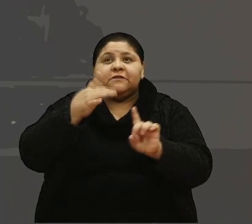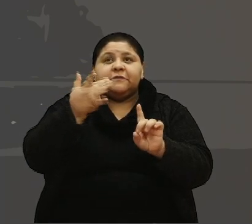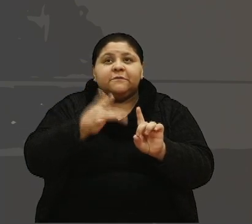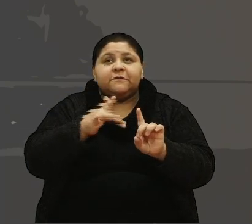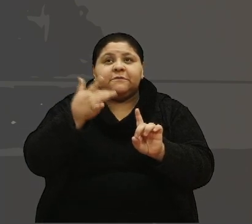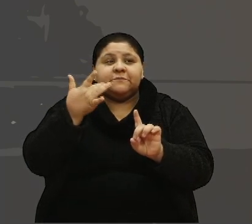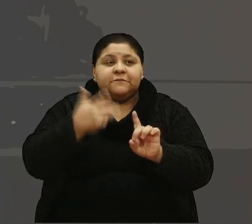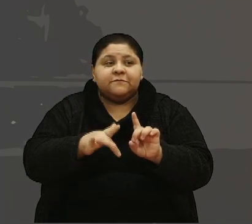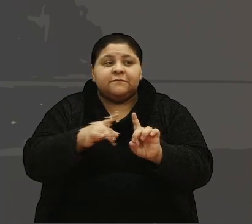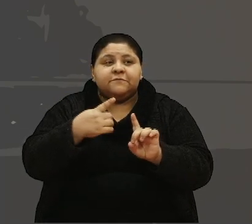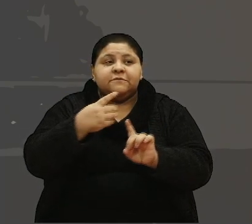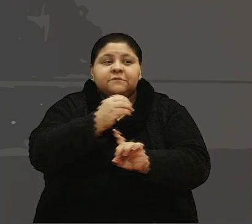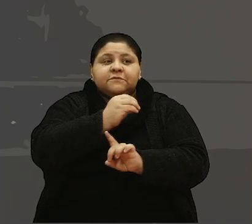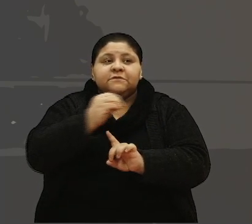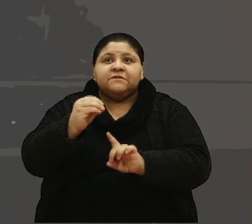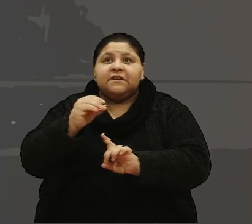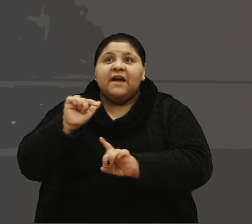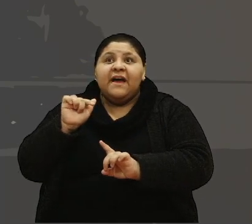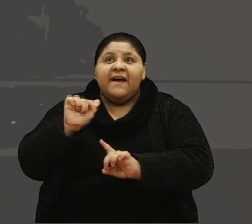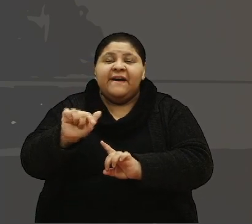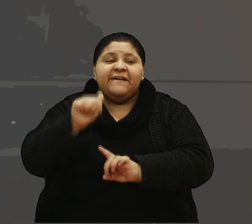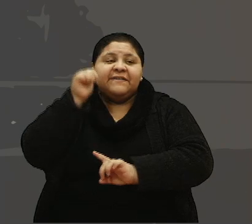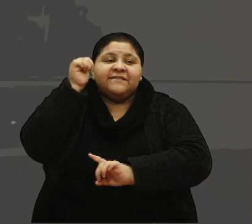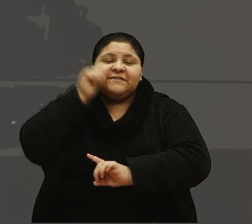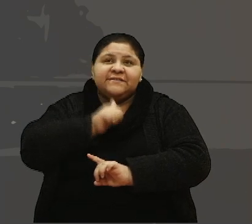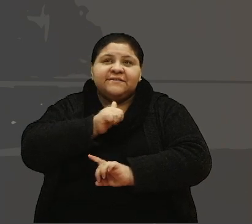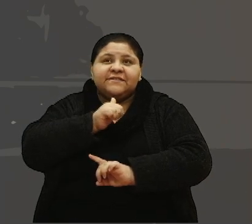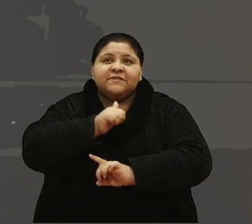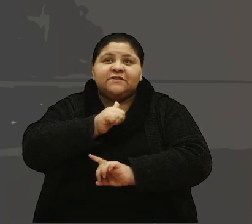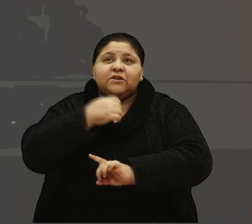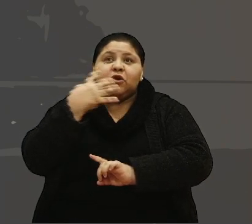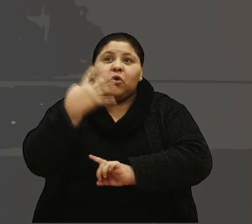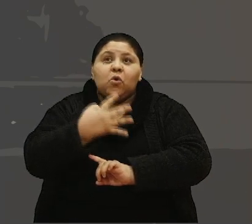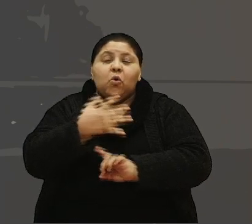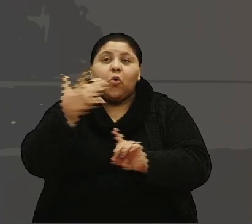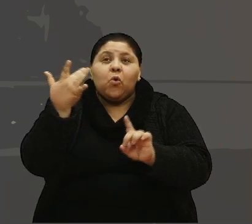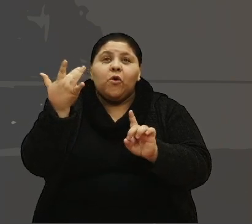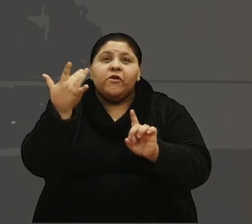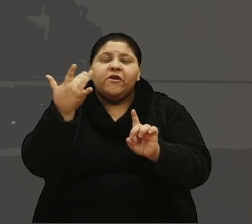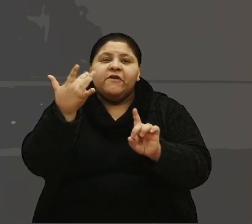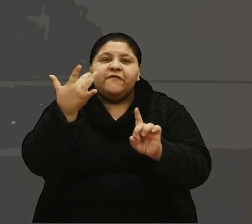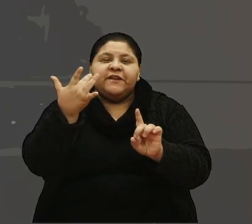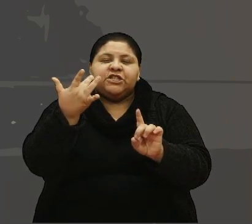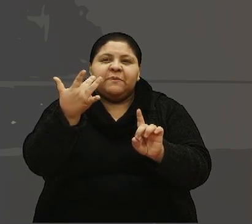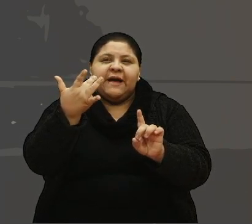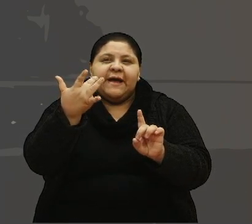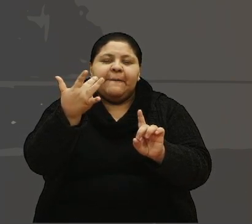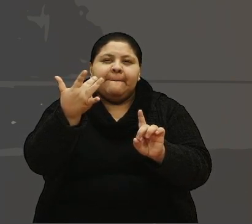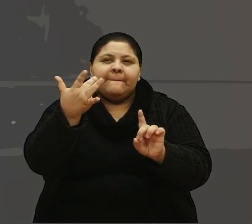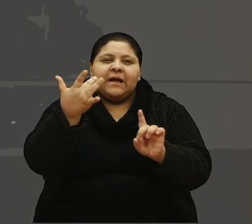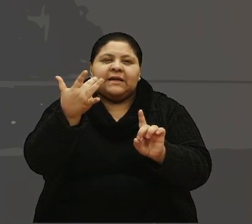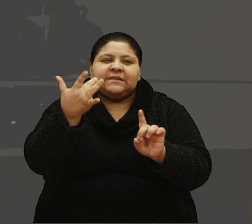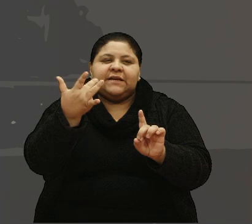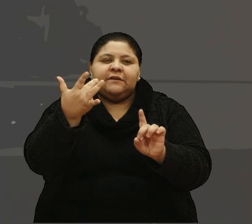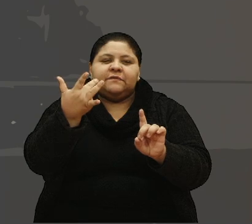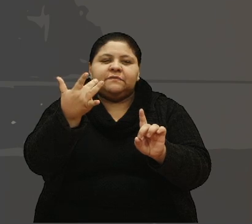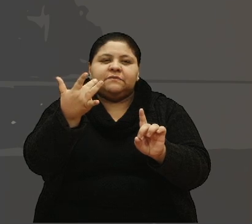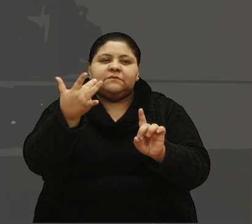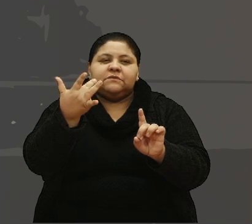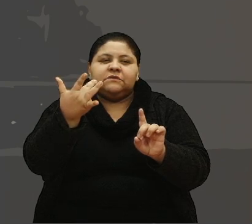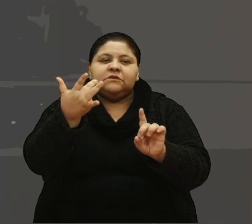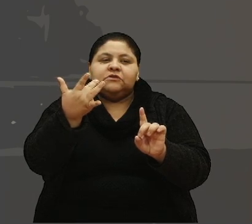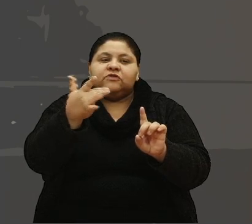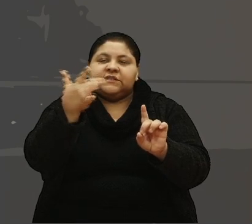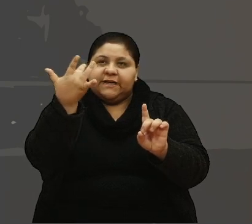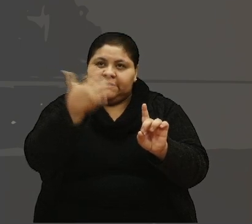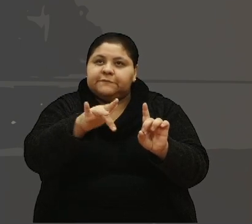1,33 vítimas a cada 100 mil mulheres, 4 vítimas por dia. Portanto, o homicídio por outros tipos diminuiu,